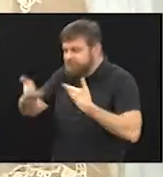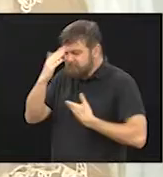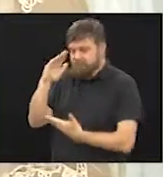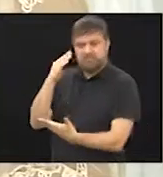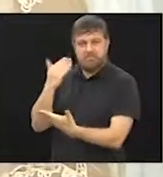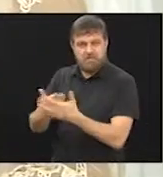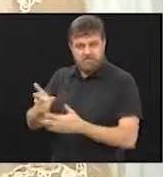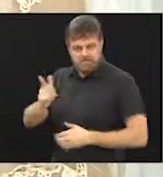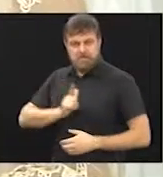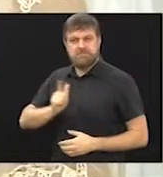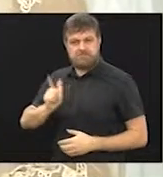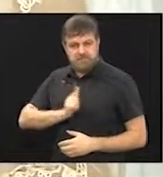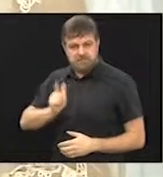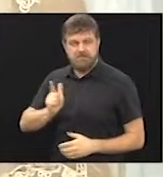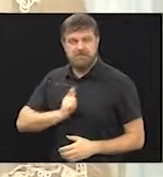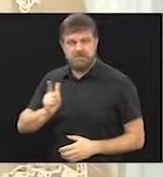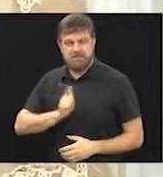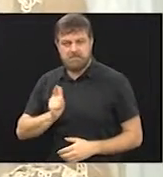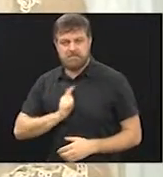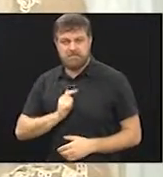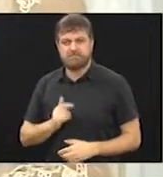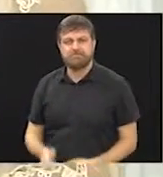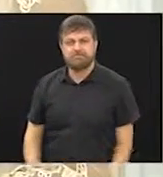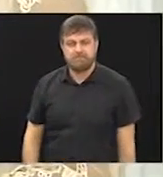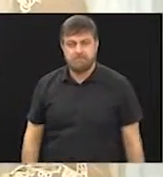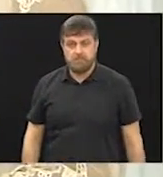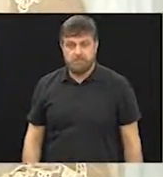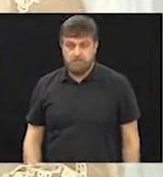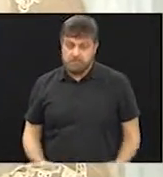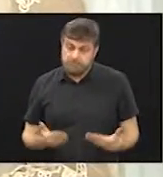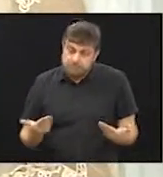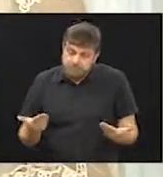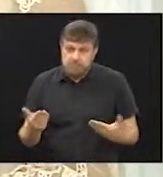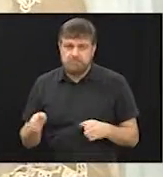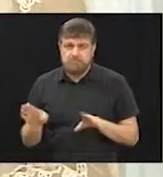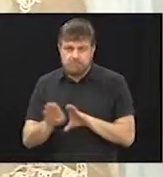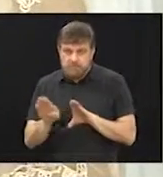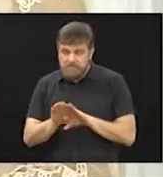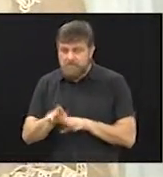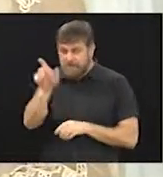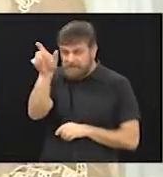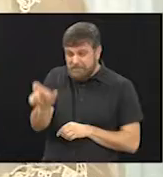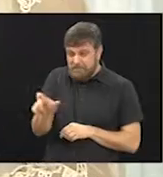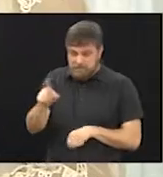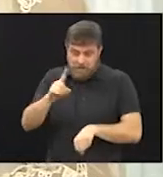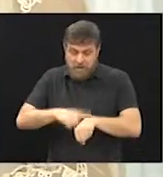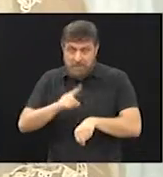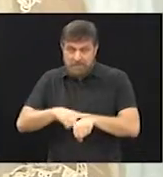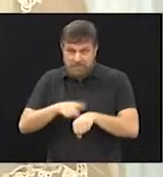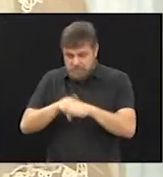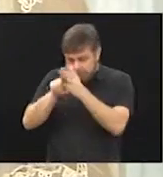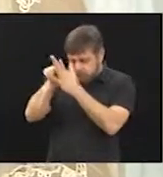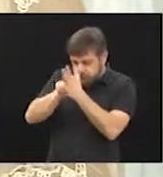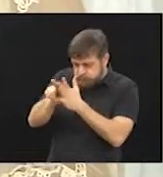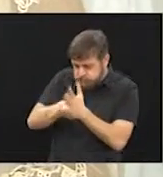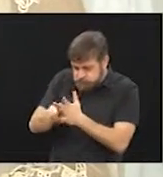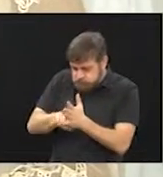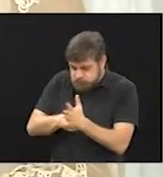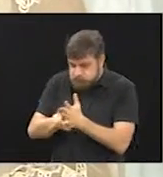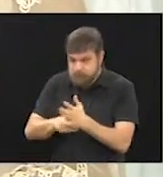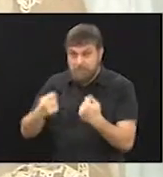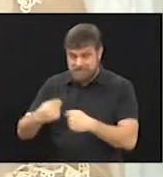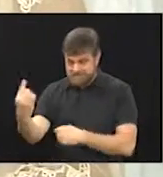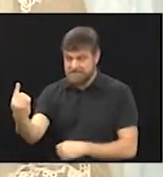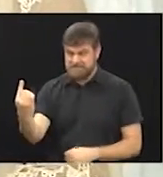confiança, essa ligação de afetividade. Ou também por estar perto de alguns exames anuais que ela tem que